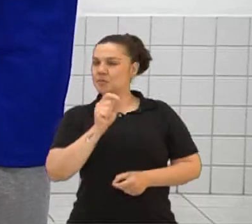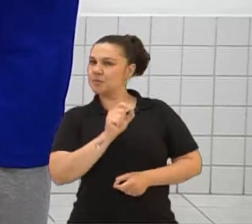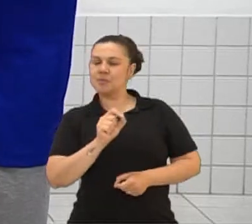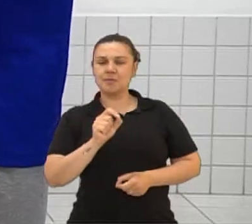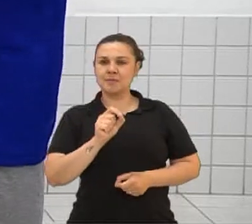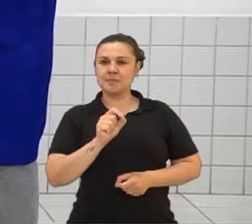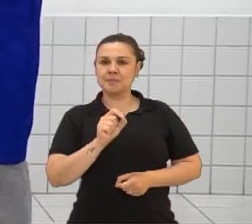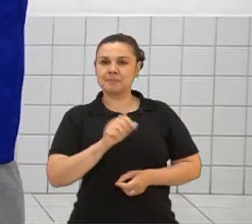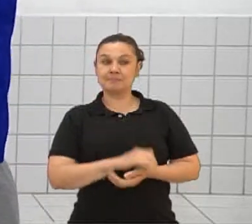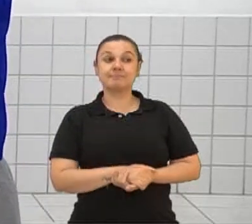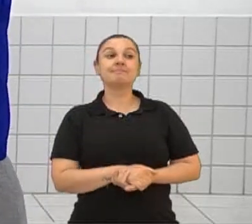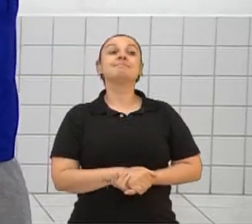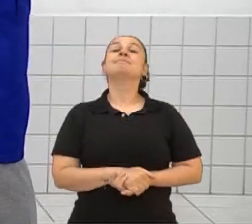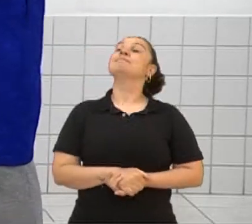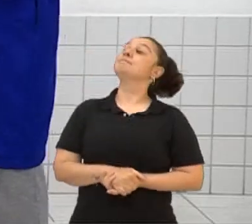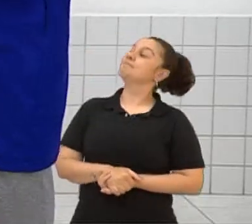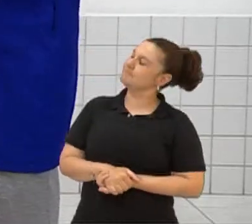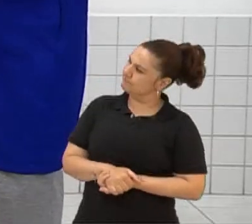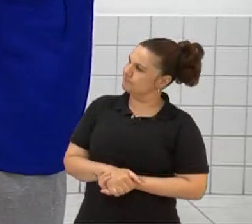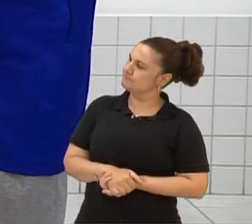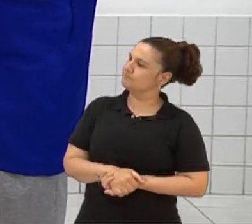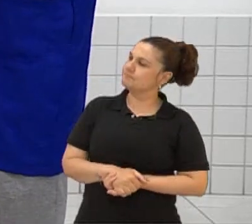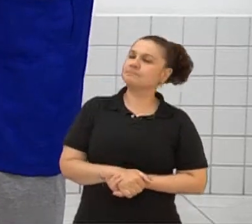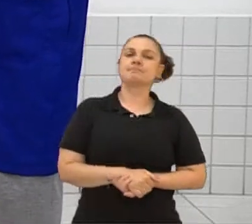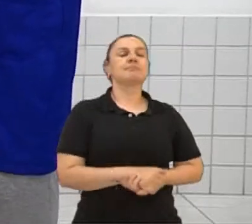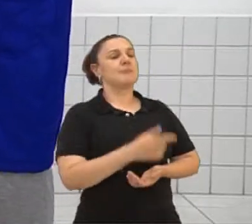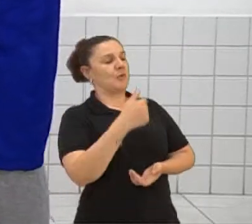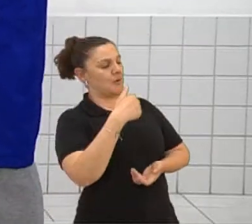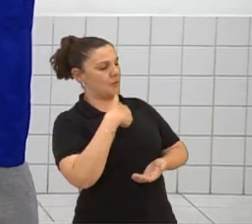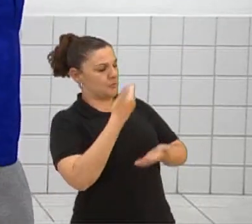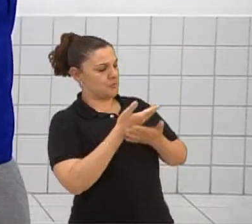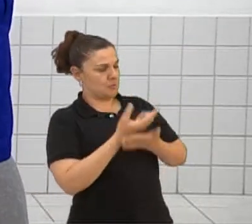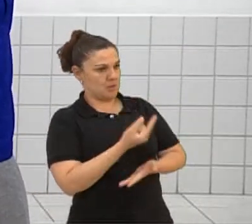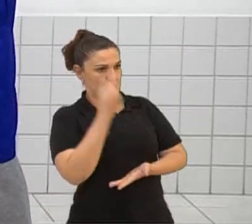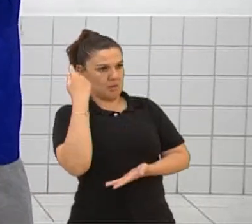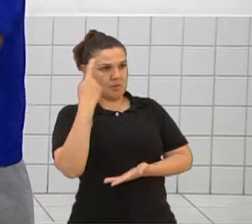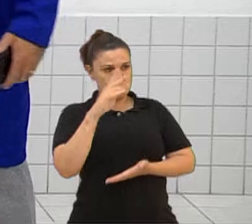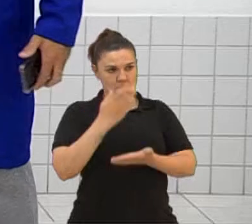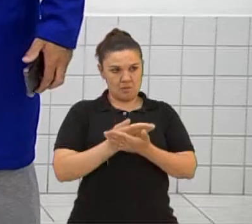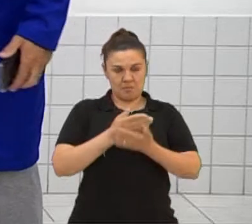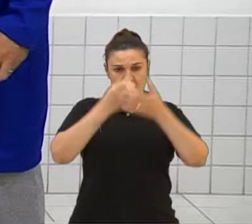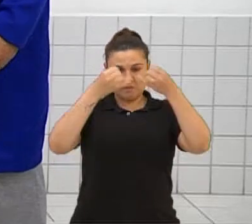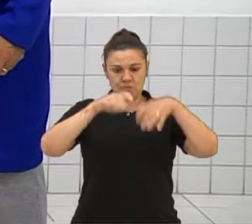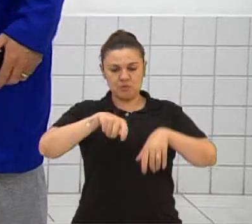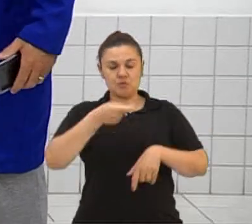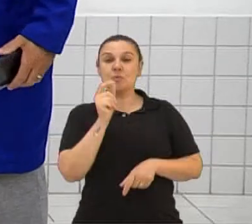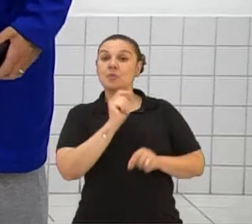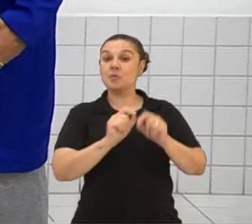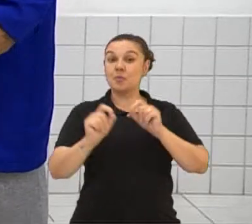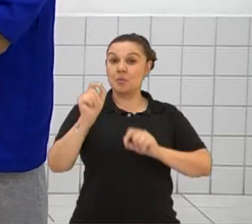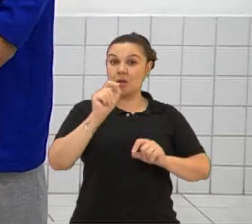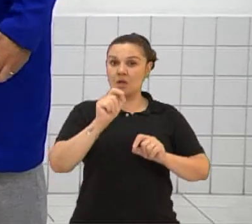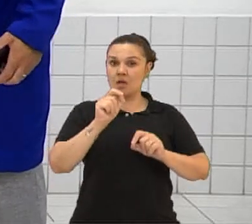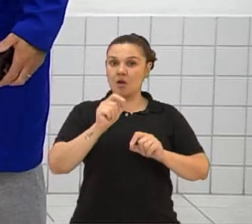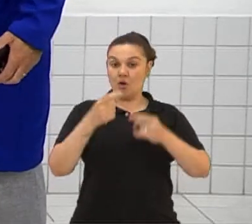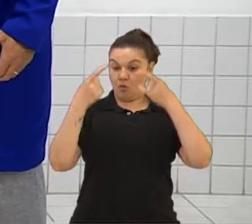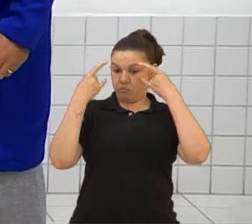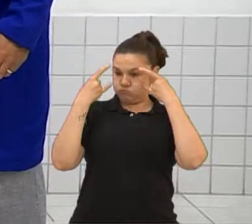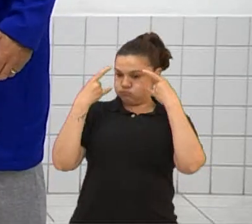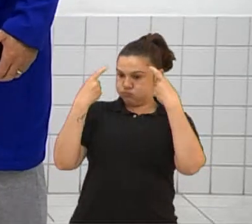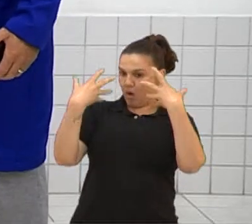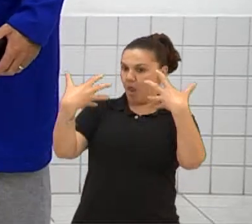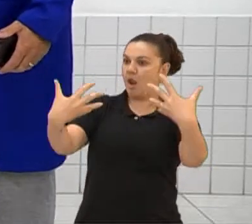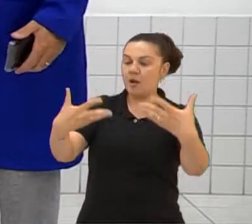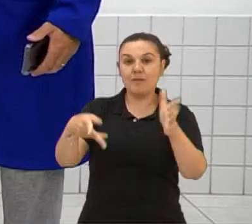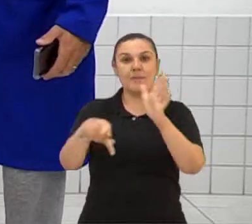mesmo que a gente falou, professor? Pelo que eu estudei antes, professor, na sua aula, a gente falou sobre a espetacularização do